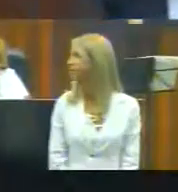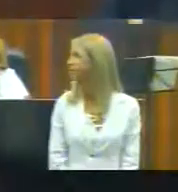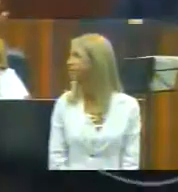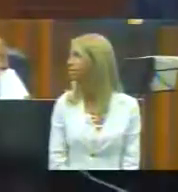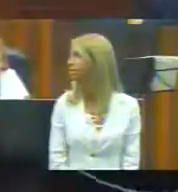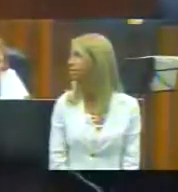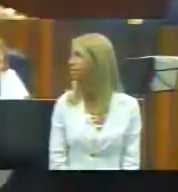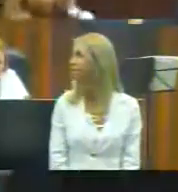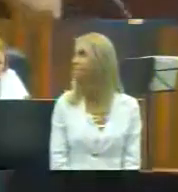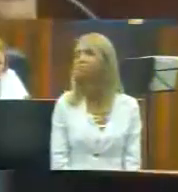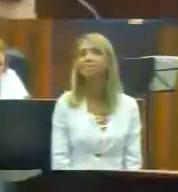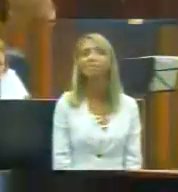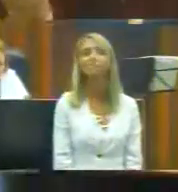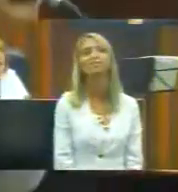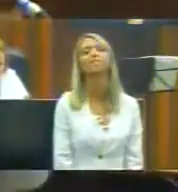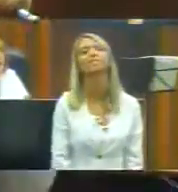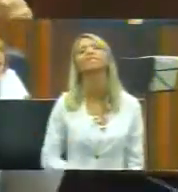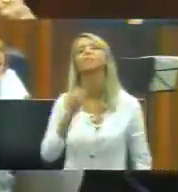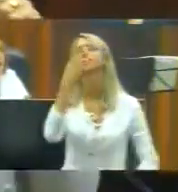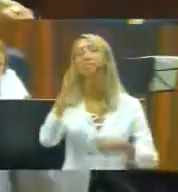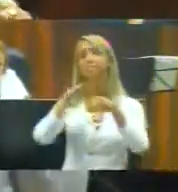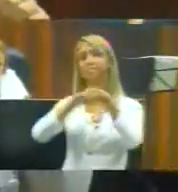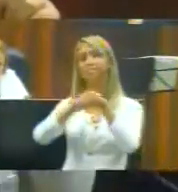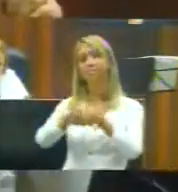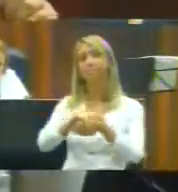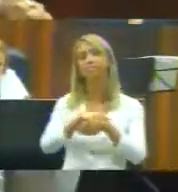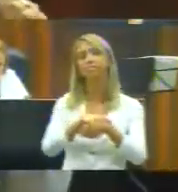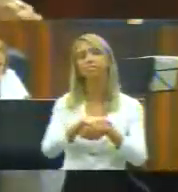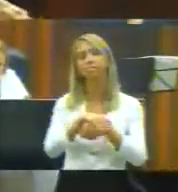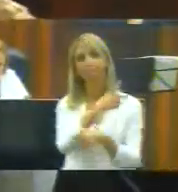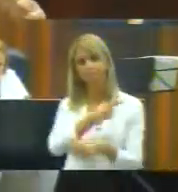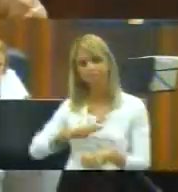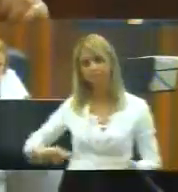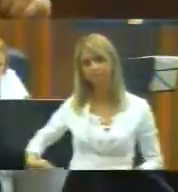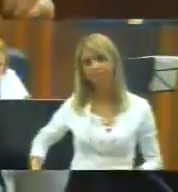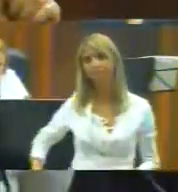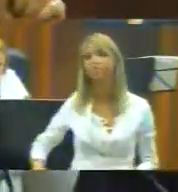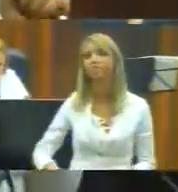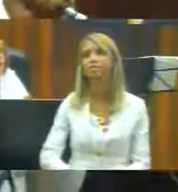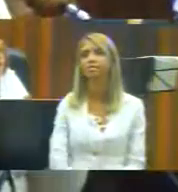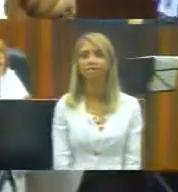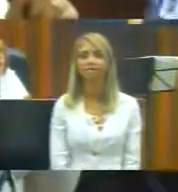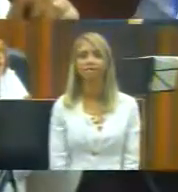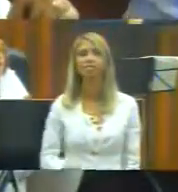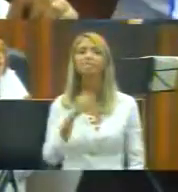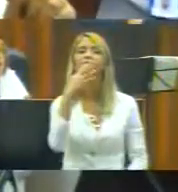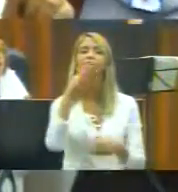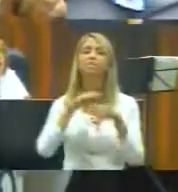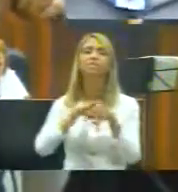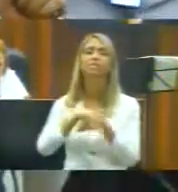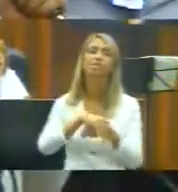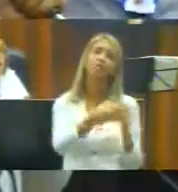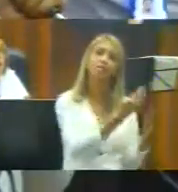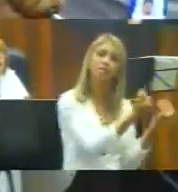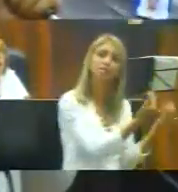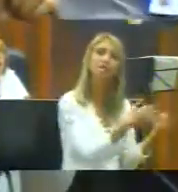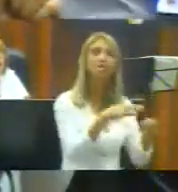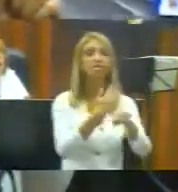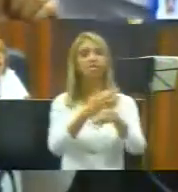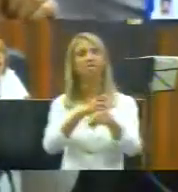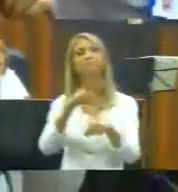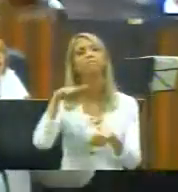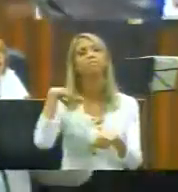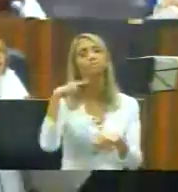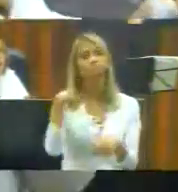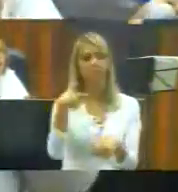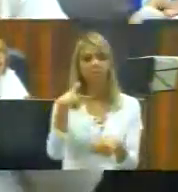Eita ferro! Boa noite, senhor presidente. Boa noite aos nossos jovens